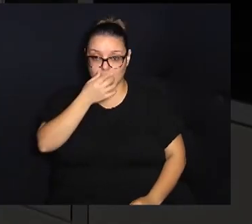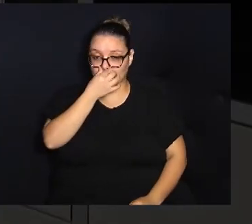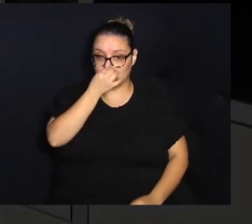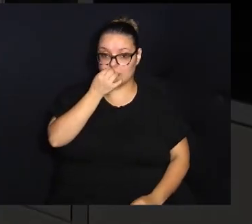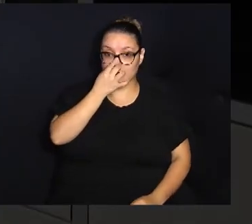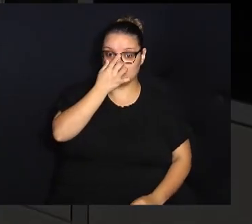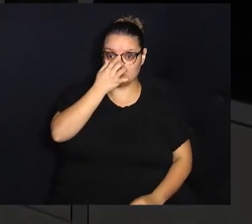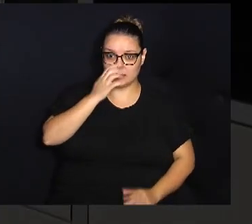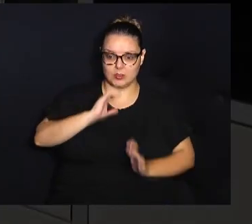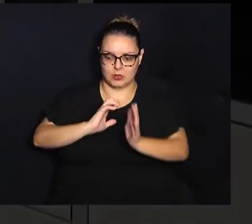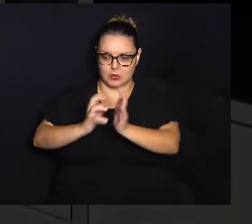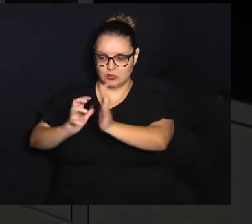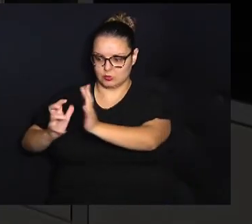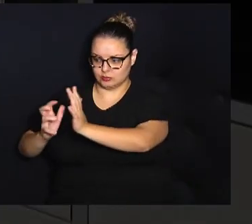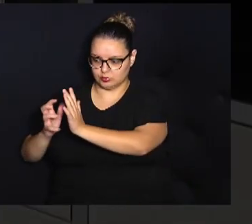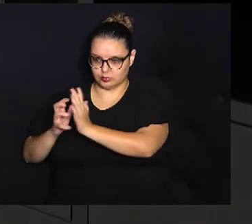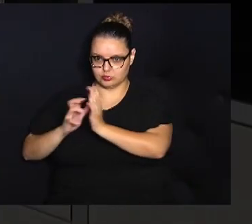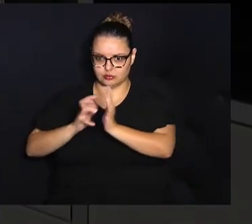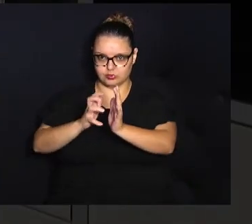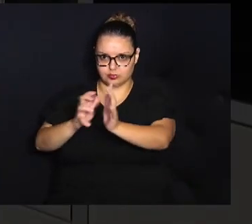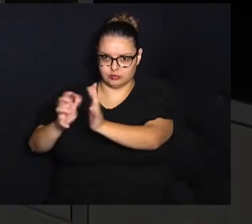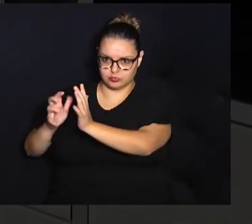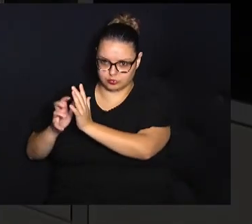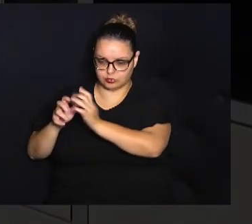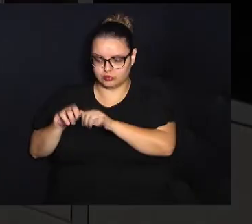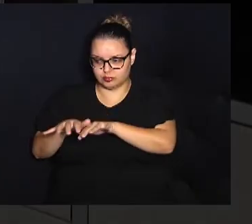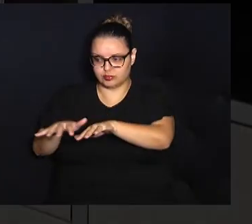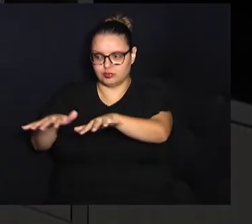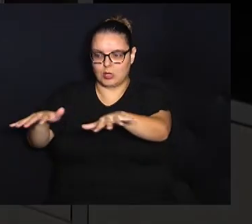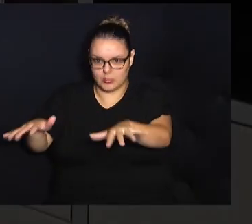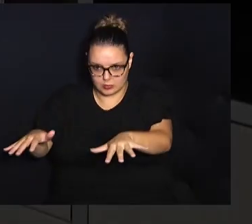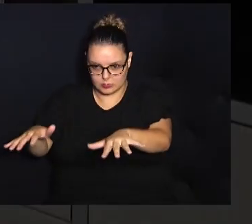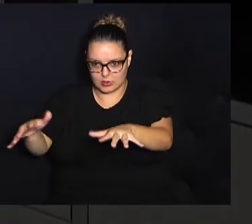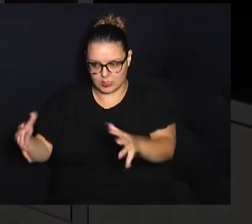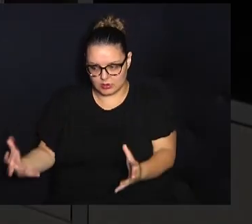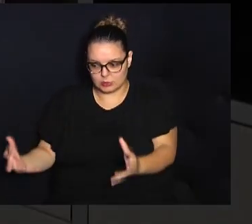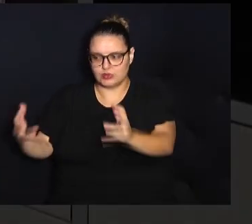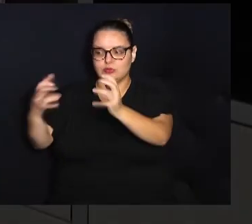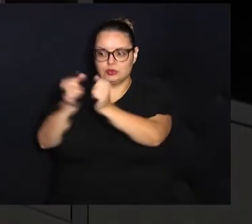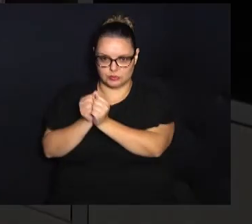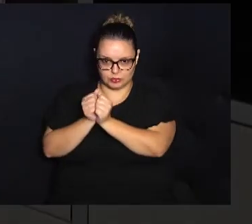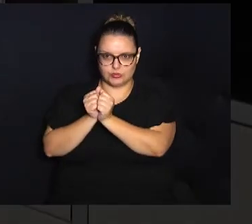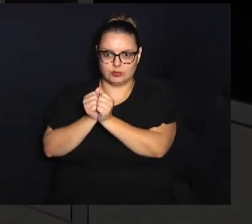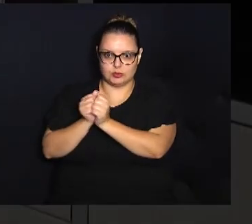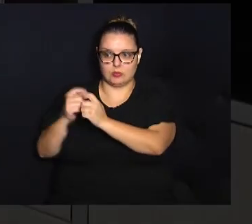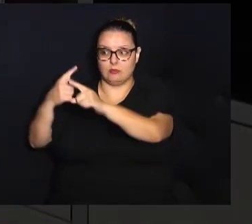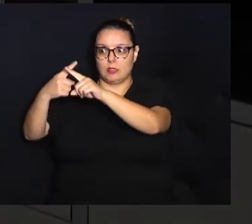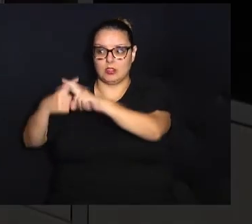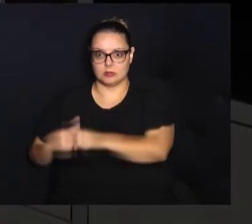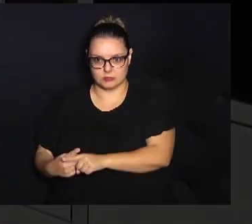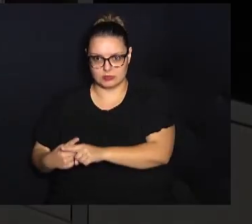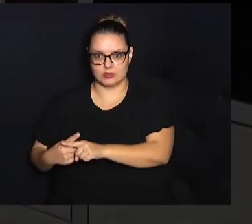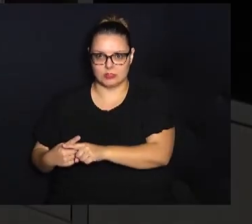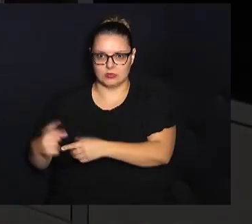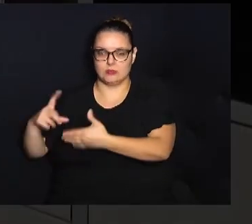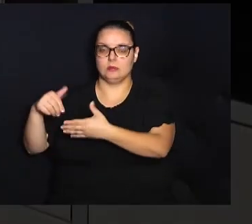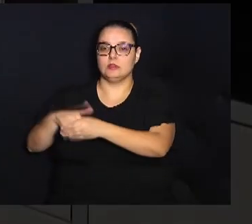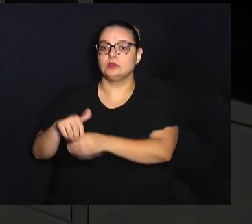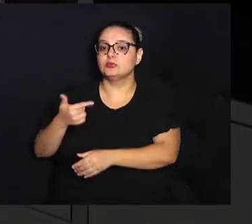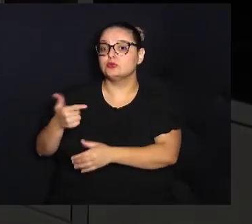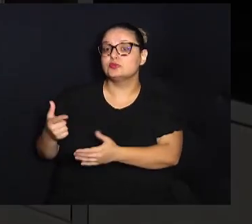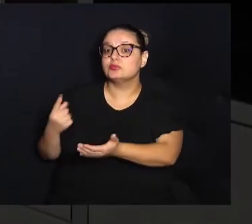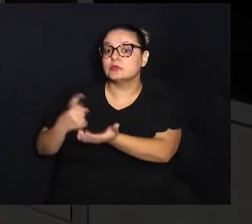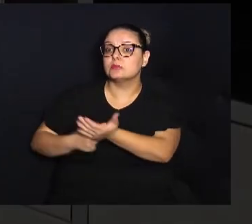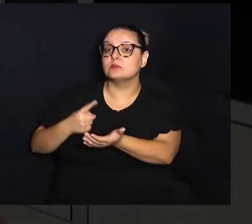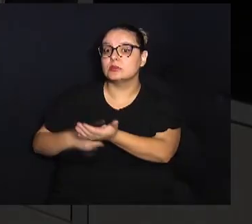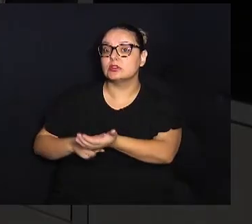juntam, os partidos desses deputados e vereadores se juntam para disputar aquela eleição sem o compromisso de se